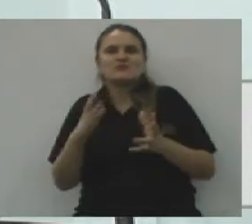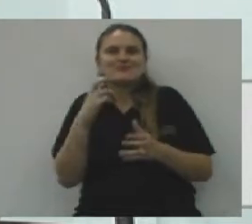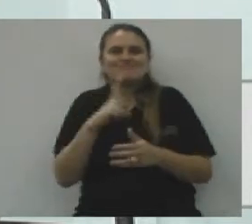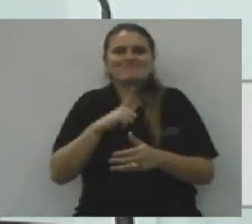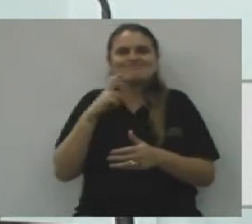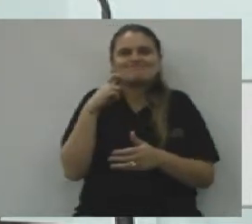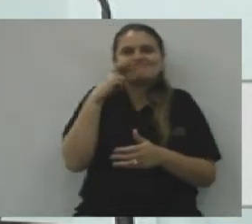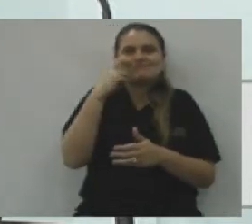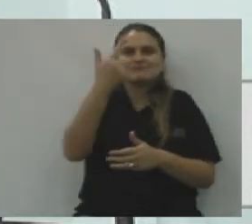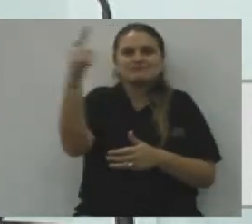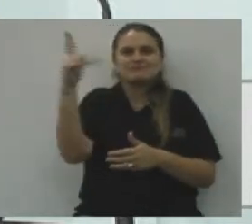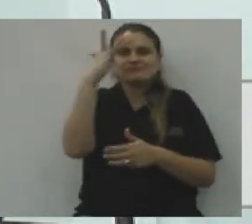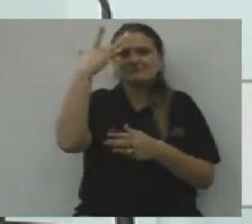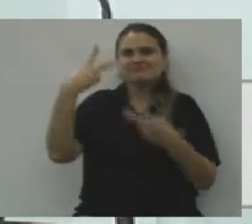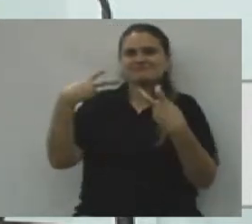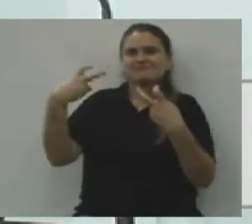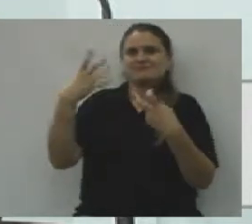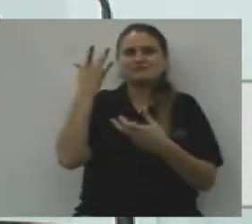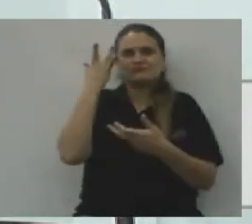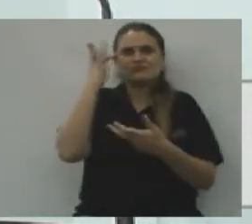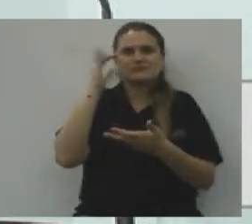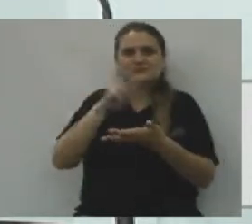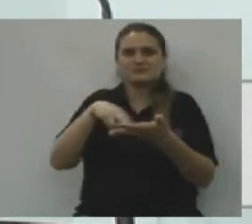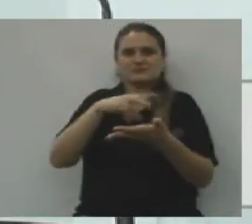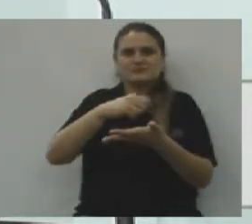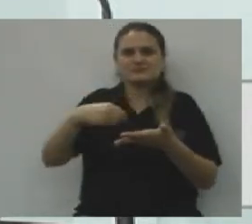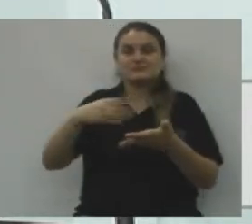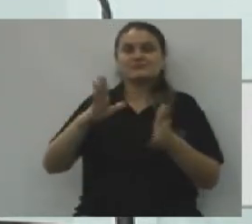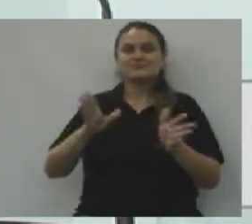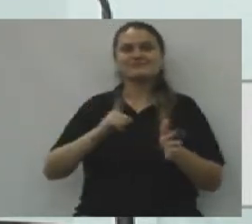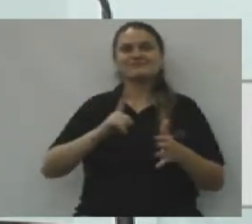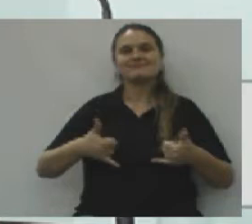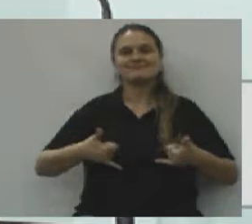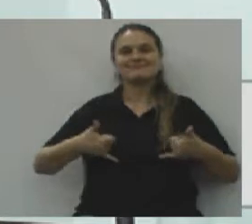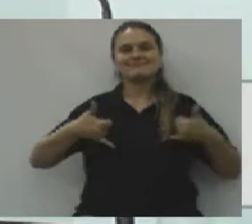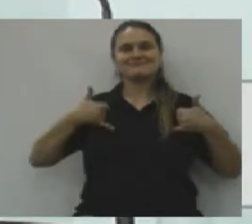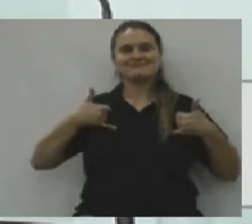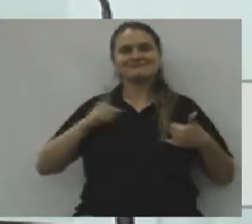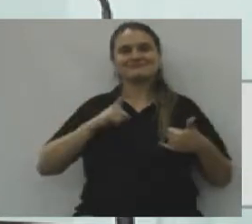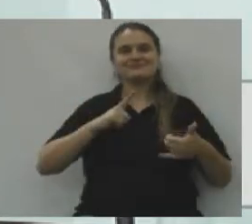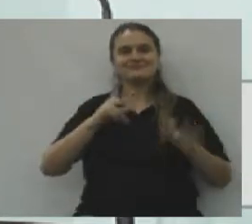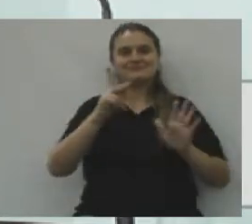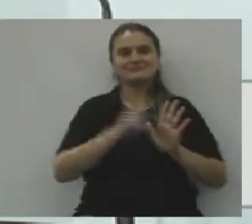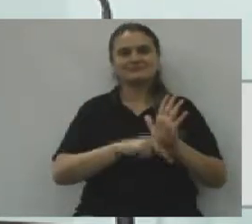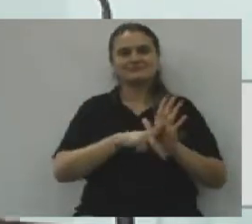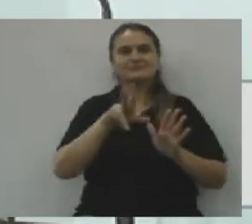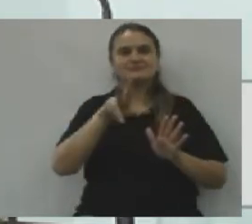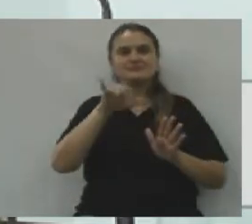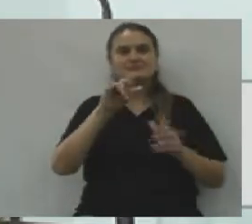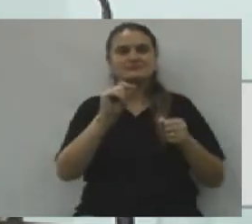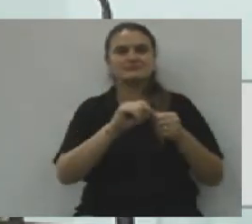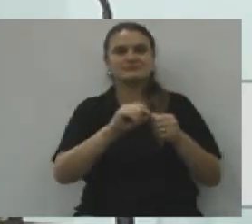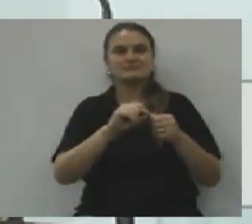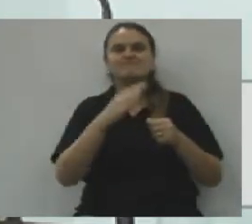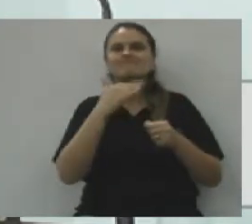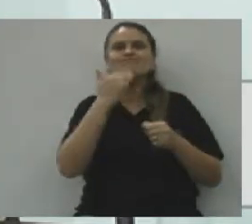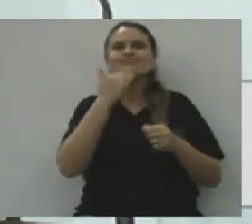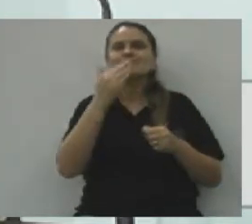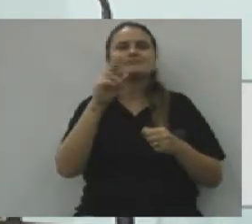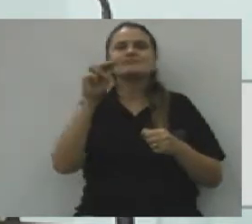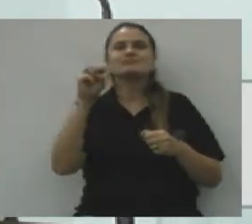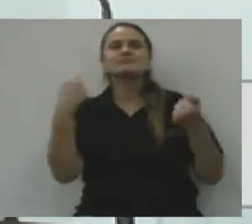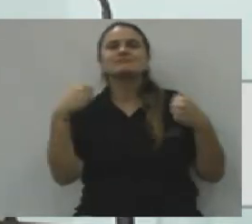alfabetizado. E hoje poder ter a honra de estar trabalhando um projeto que vai fazer com que ninguém nunca